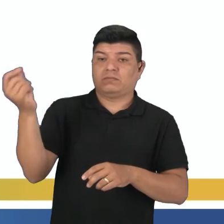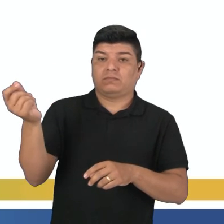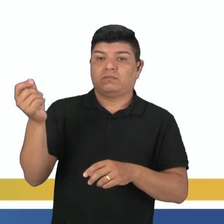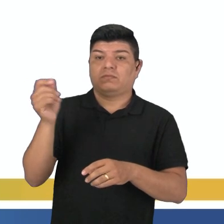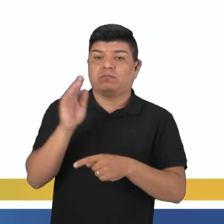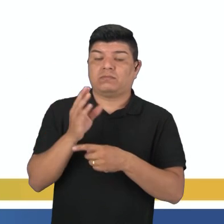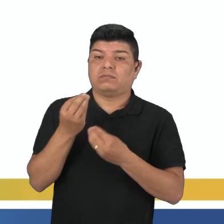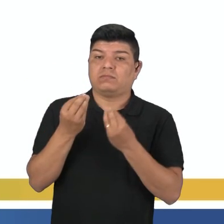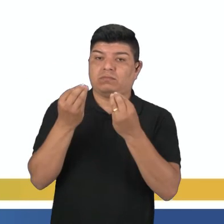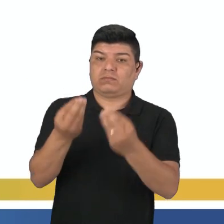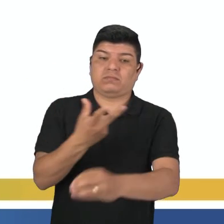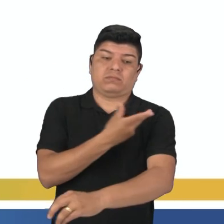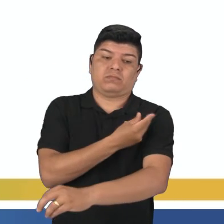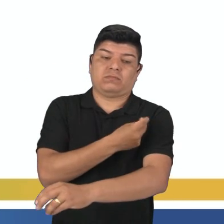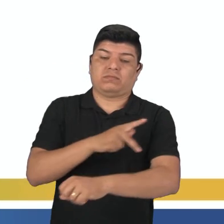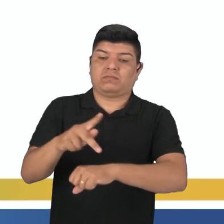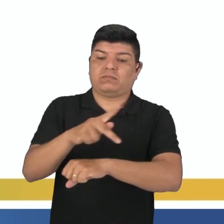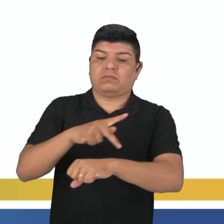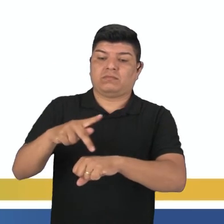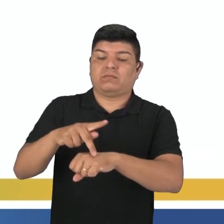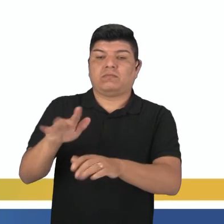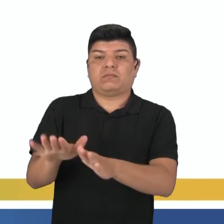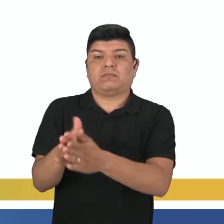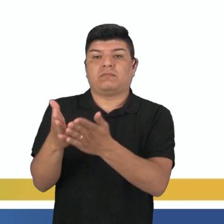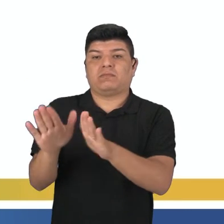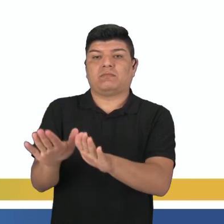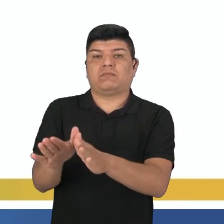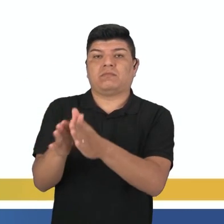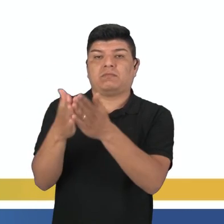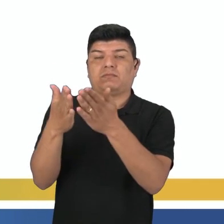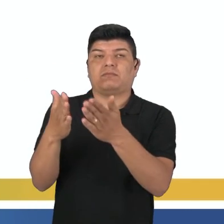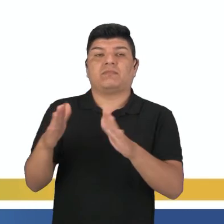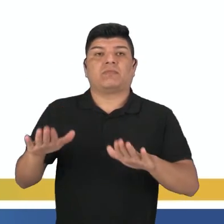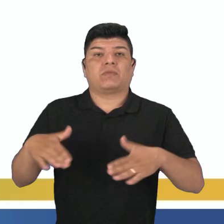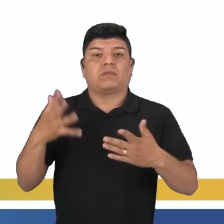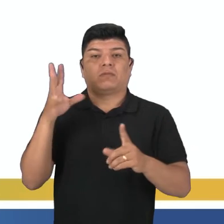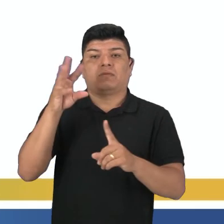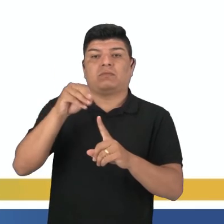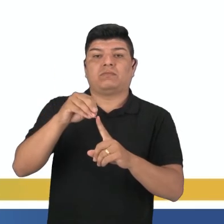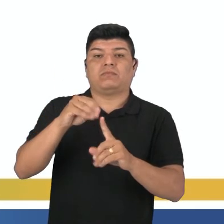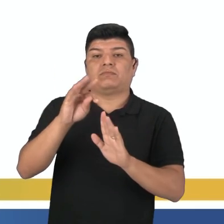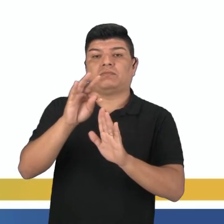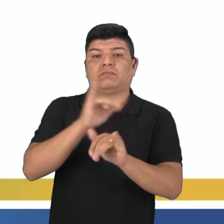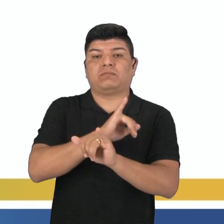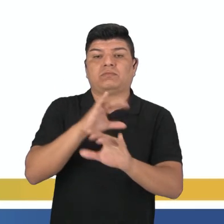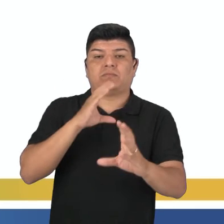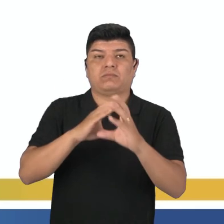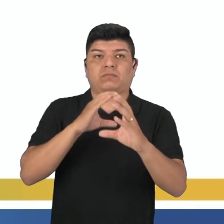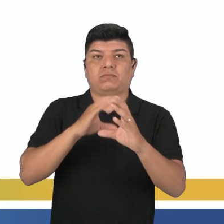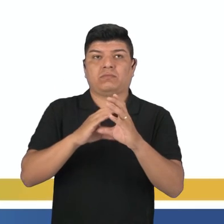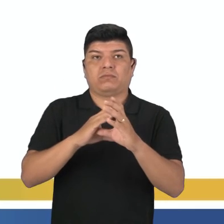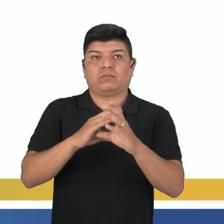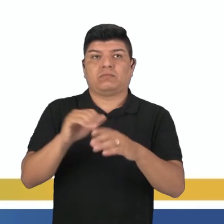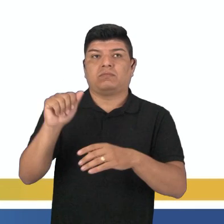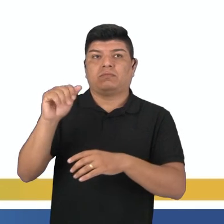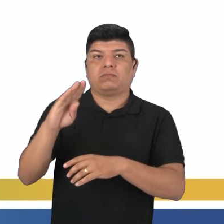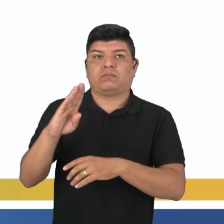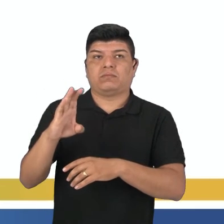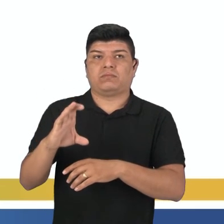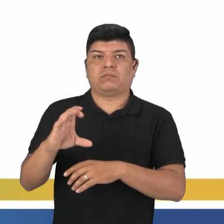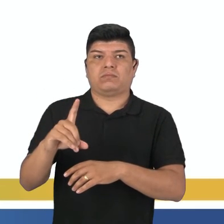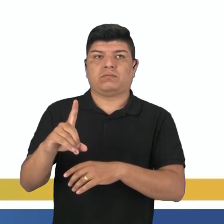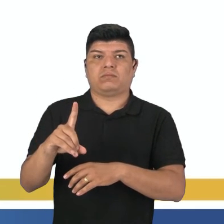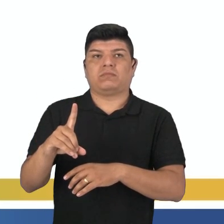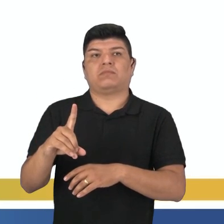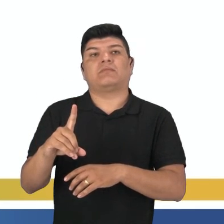de doação de vacinas aos países pobres, tá? Qual o propósito comunicativo? Descrever um objeto, narrar um acontecimento,